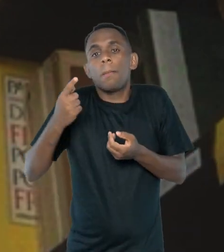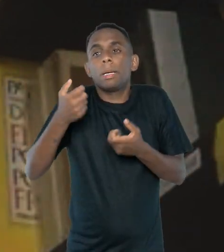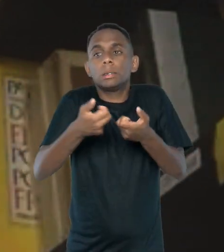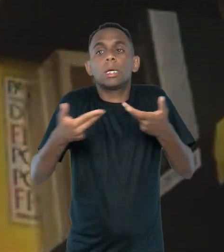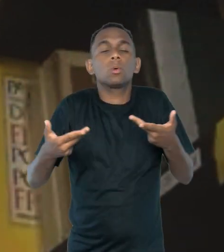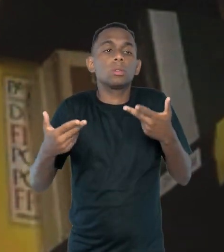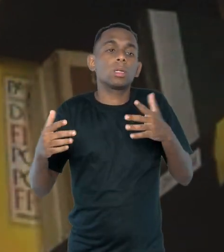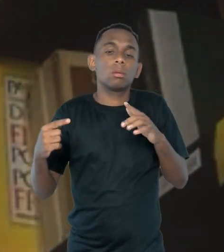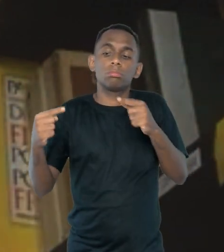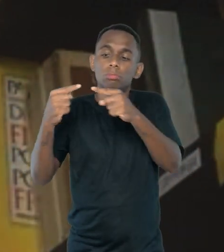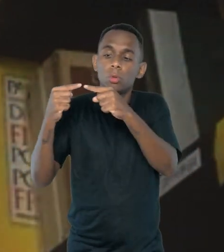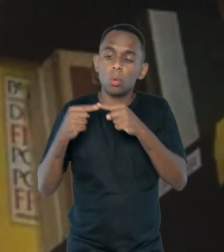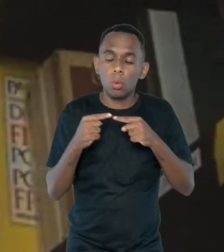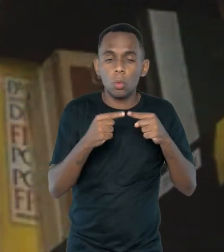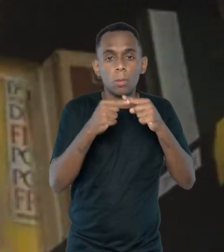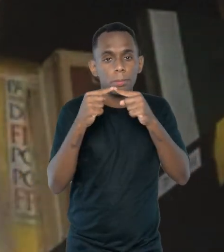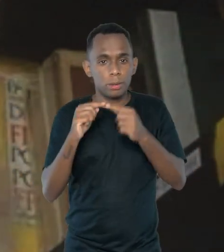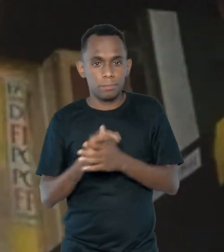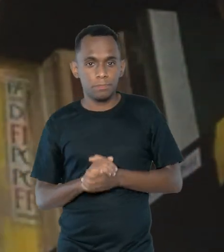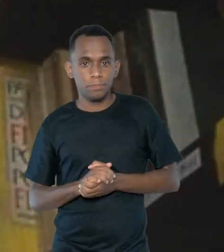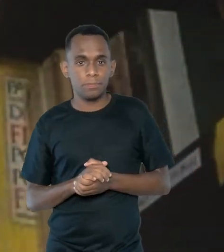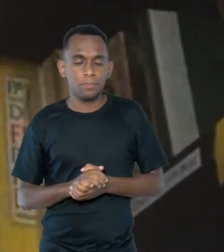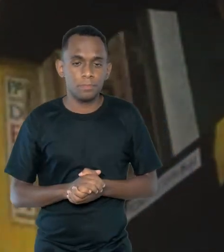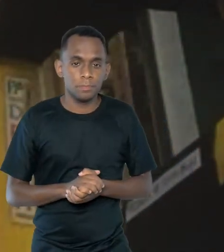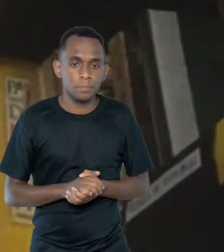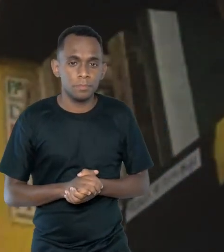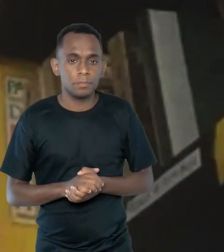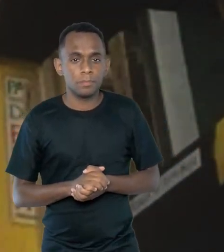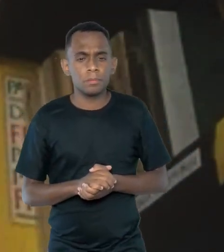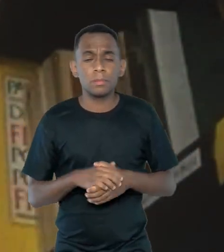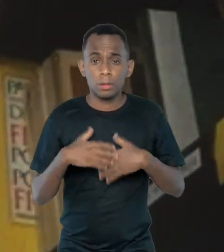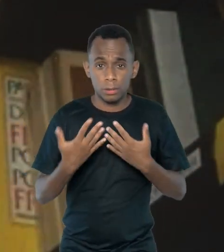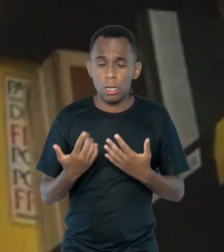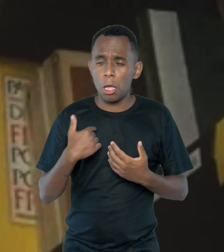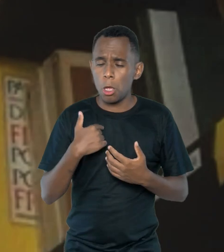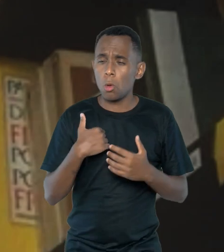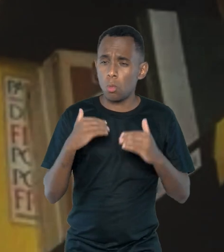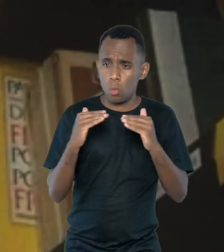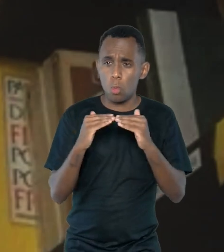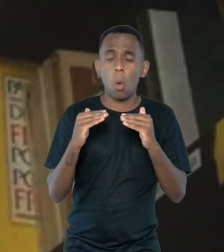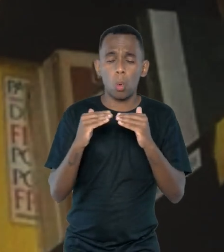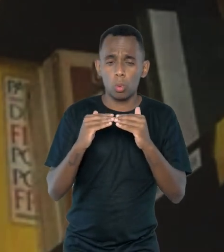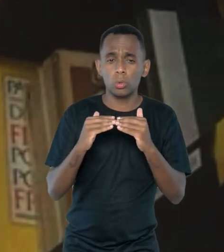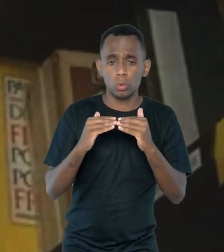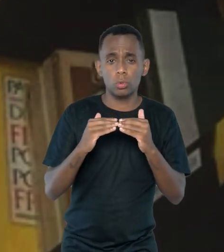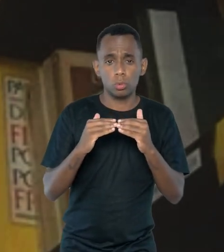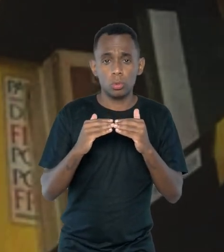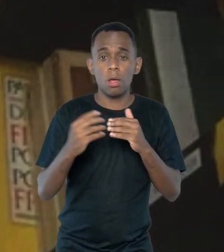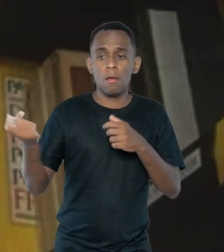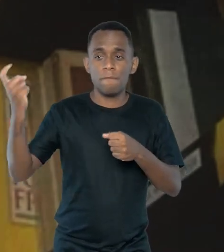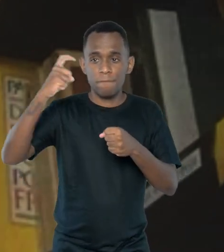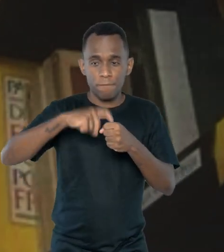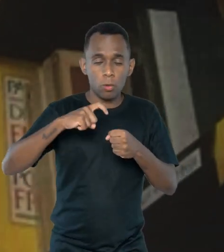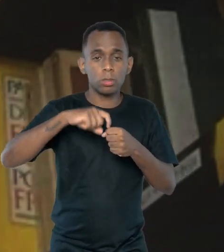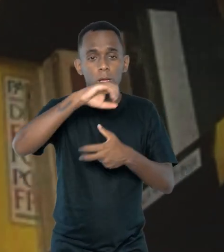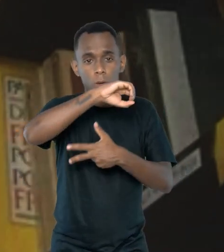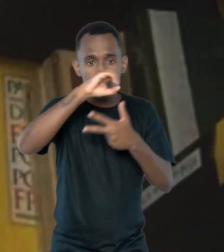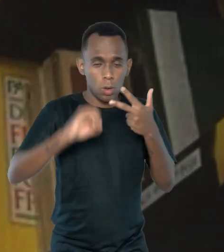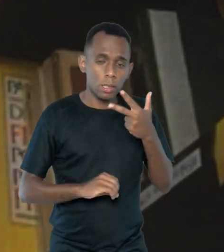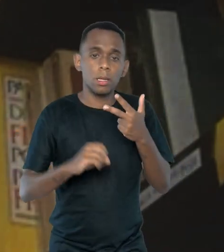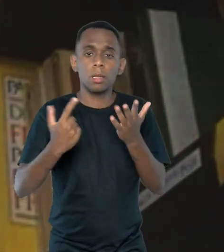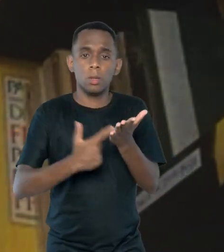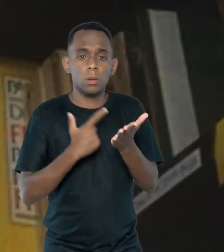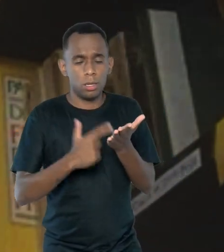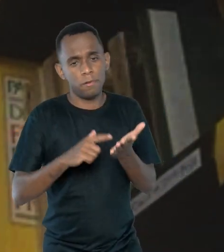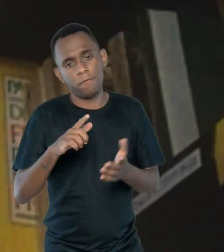se conversam. Mas voltando ao livro literário no Enem, eu sou favorável que volte. Eu acho muito